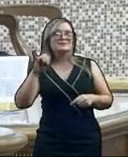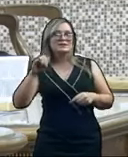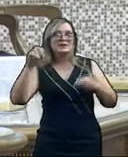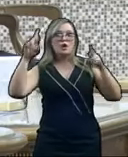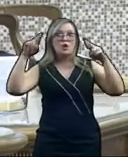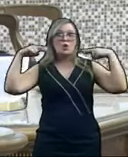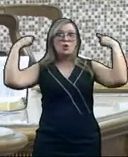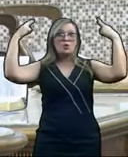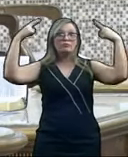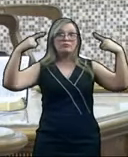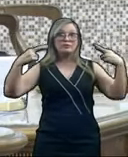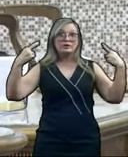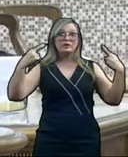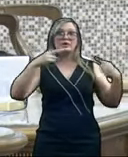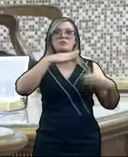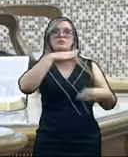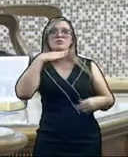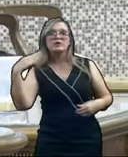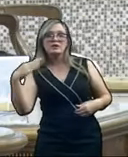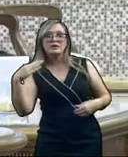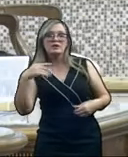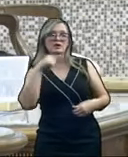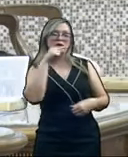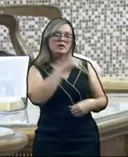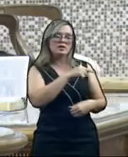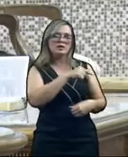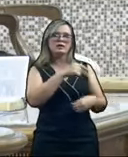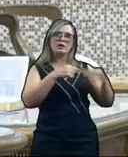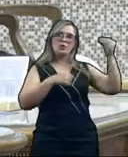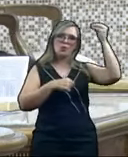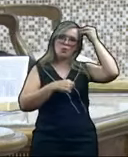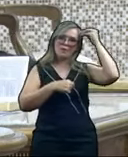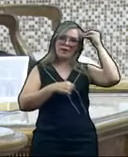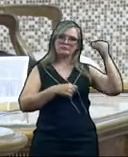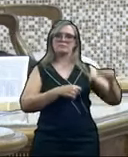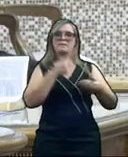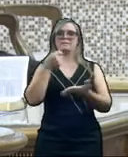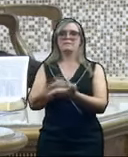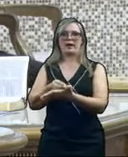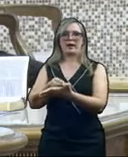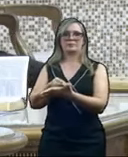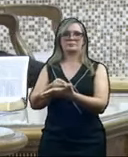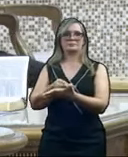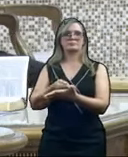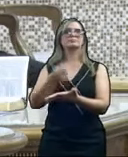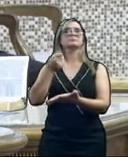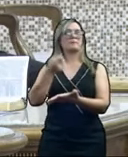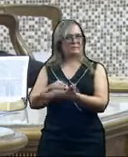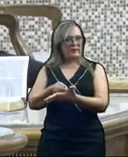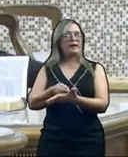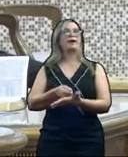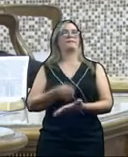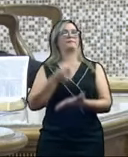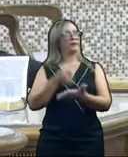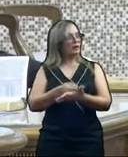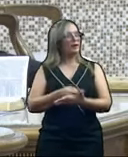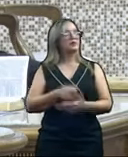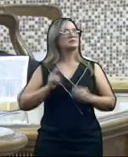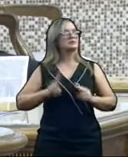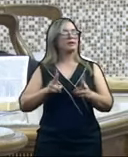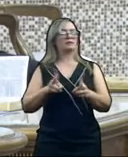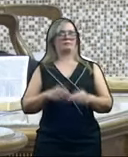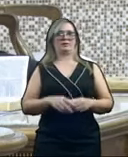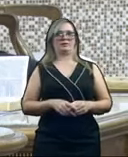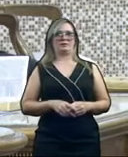Bom dia de repor pastor Isaías igual colocar a cada 6 né sua morte Quem foi o gato nunca tô